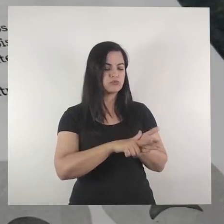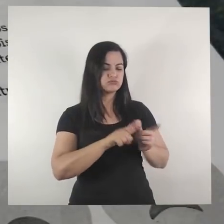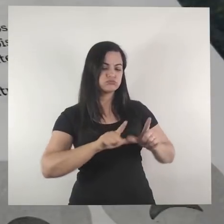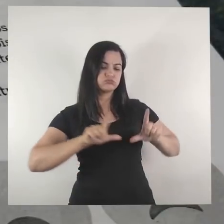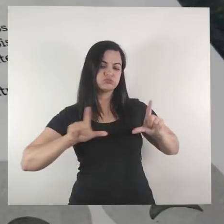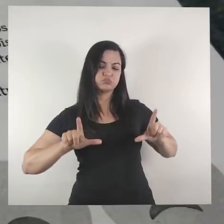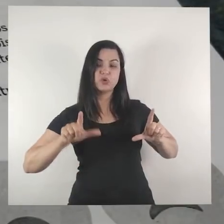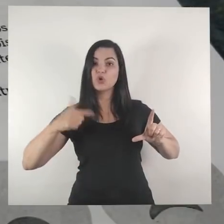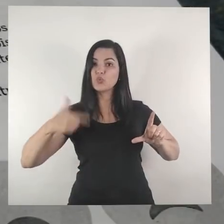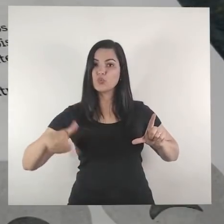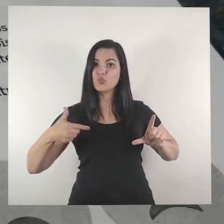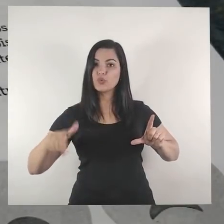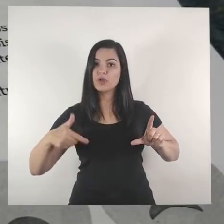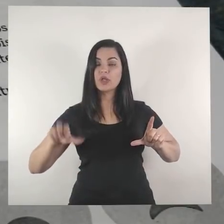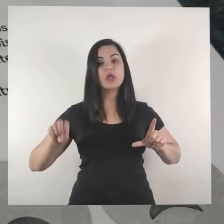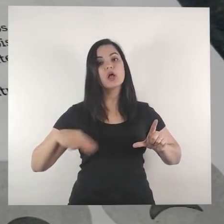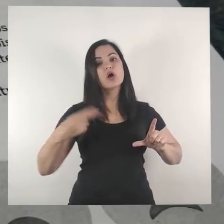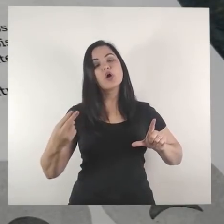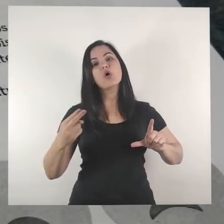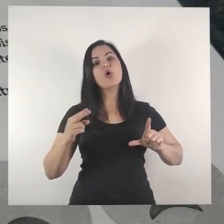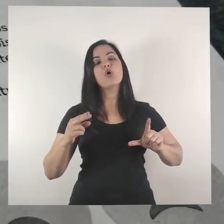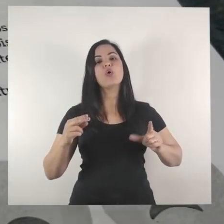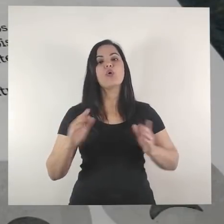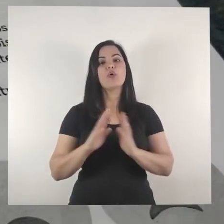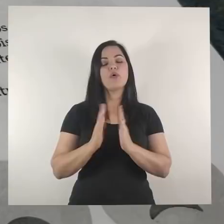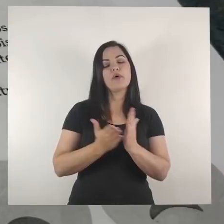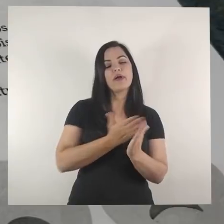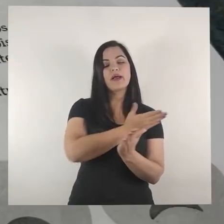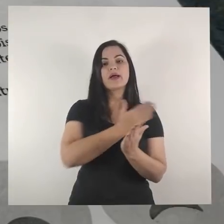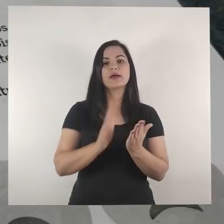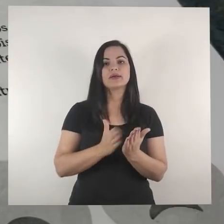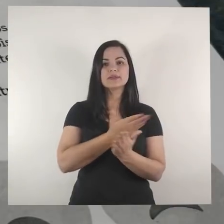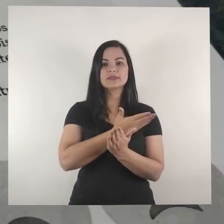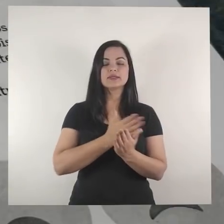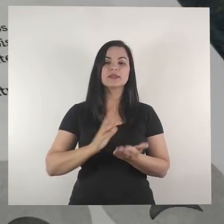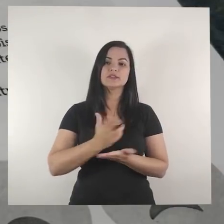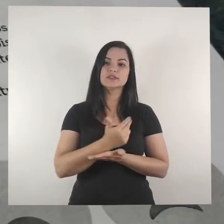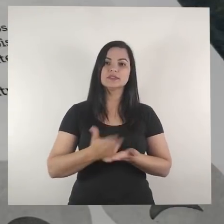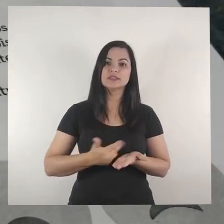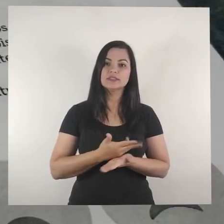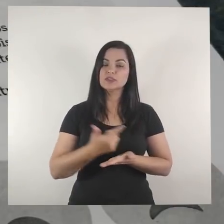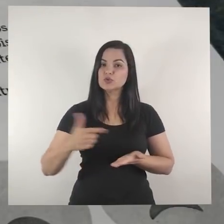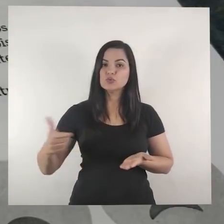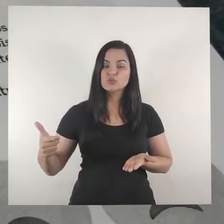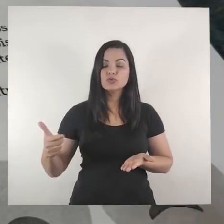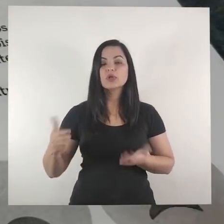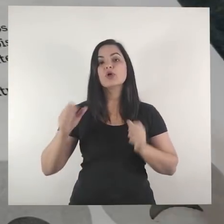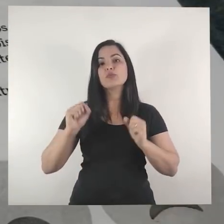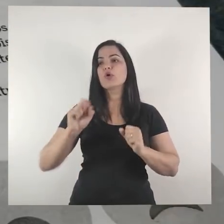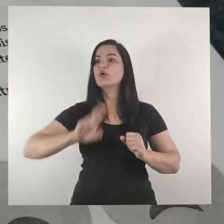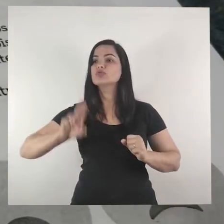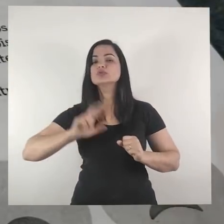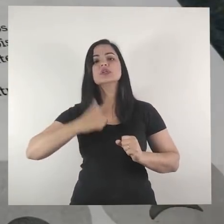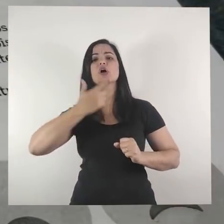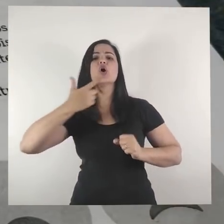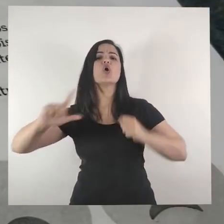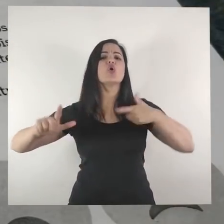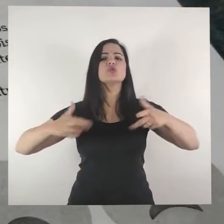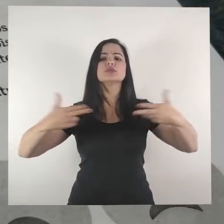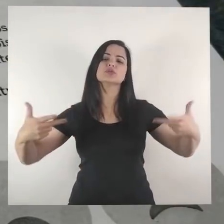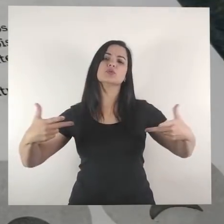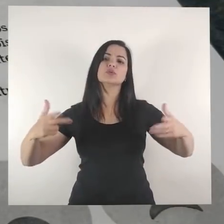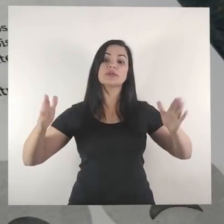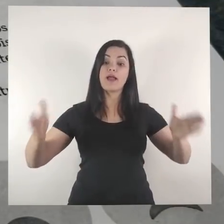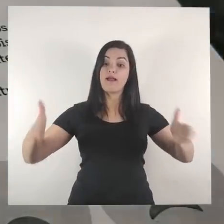de desenho para fazer isso, você pode usar embalagens, caixas de papelão e outros materiais grandes